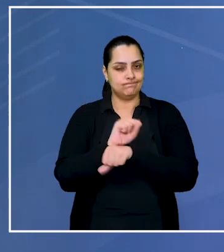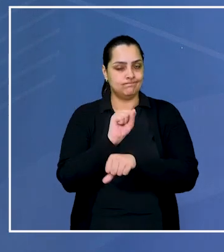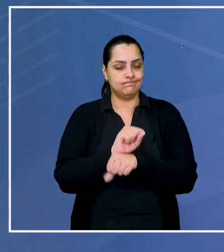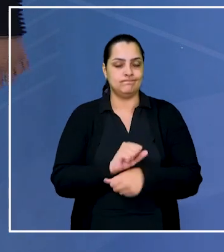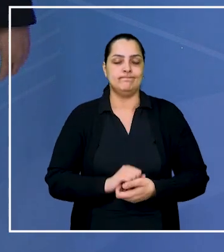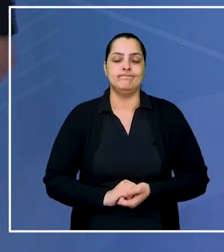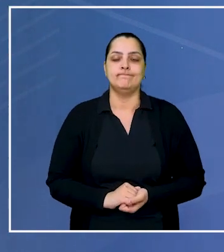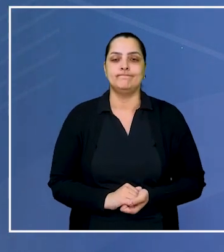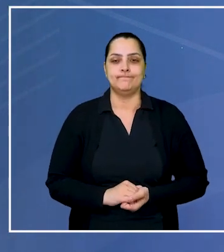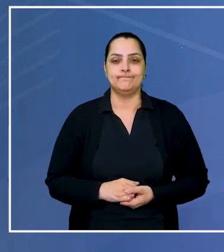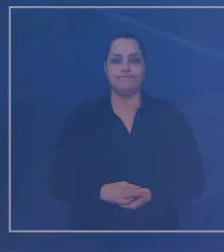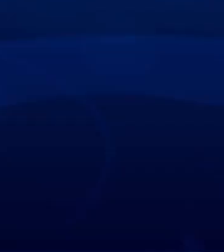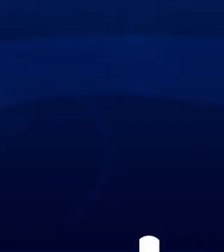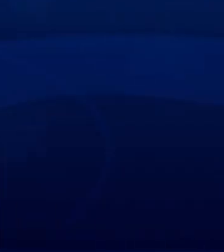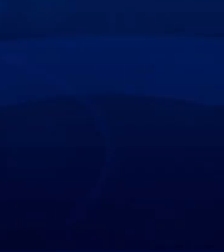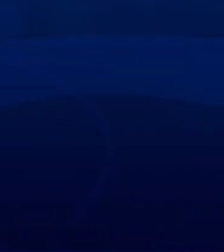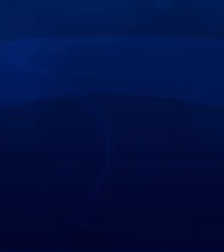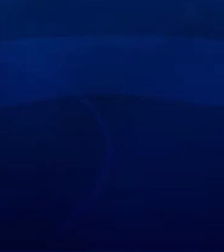transportes. A gente volta já.